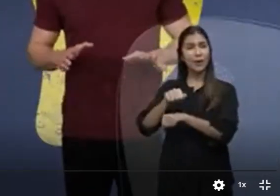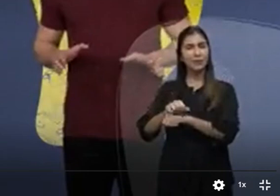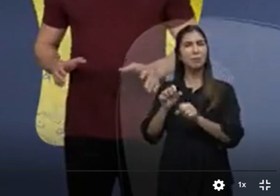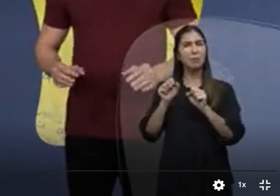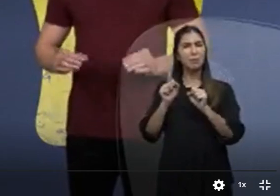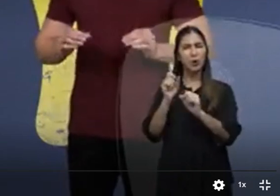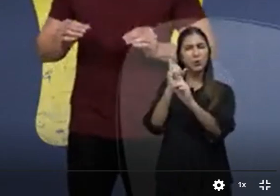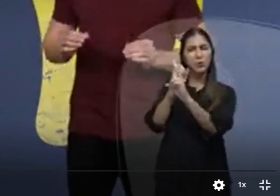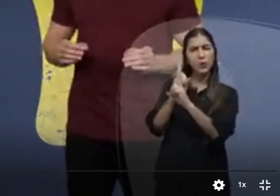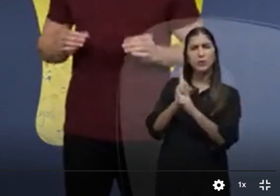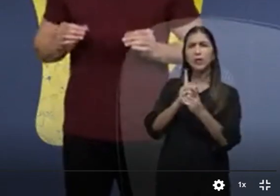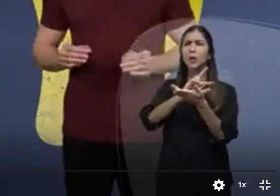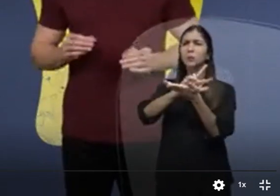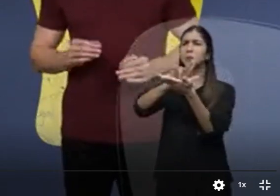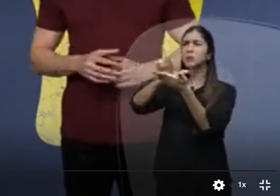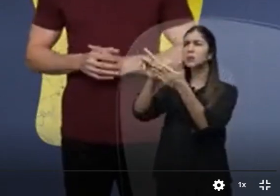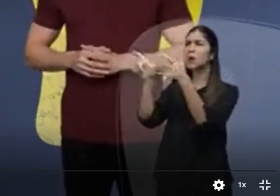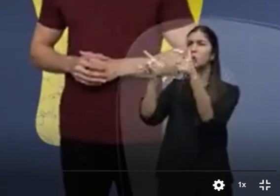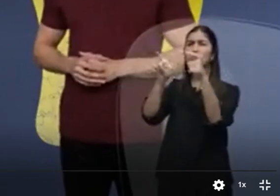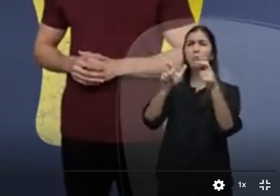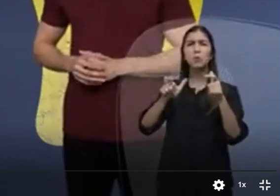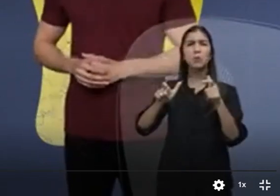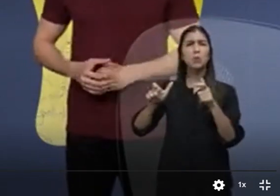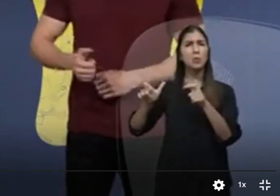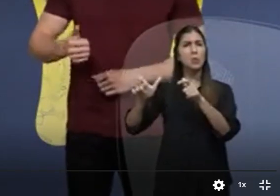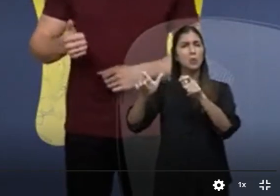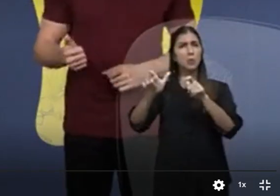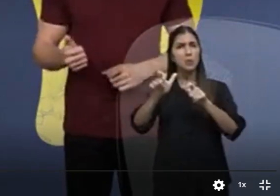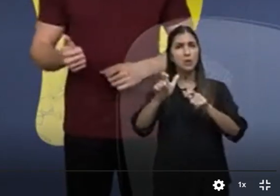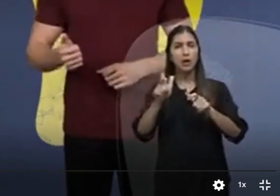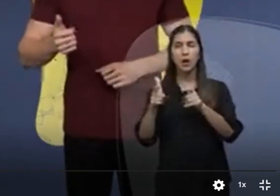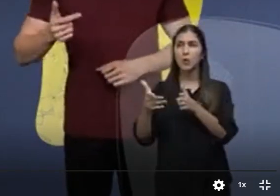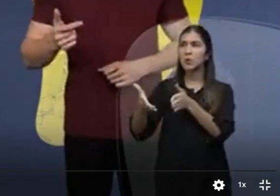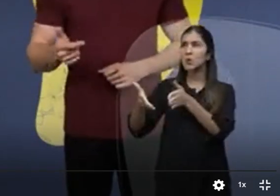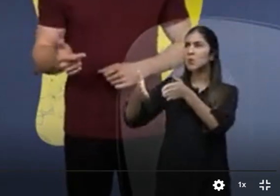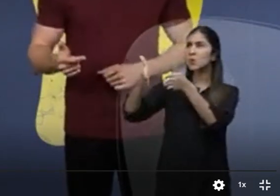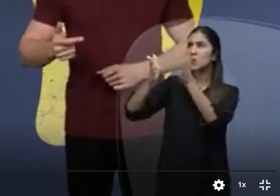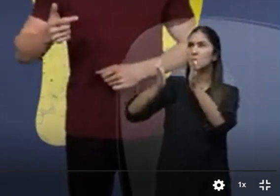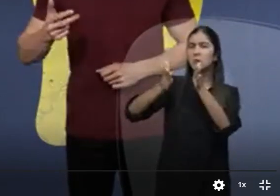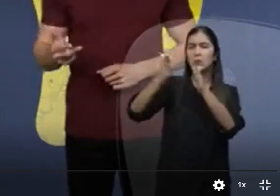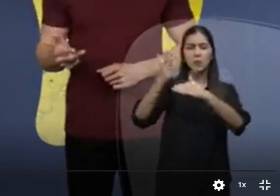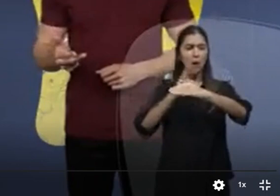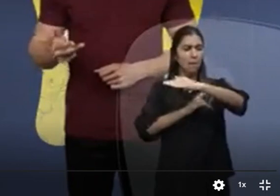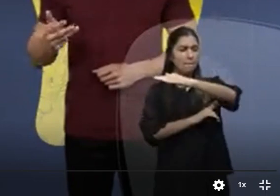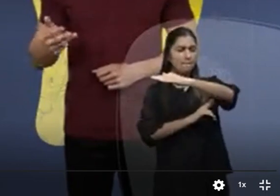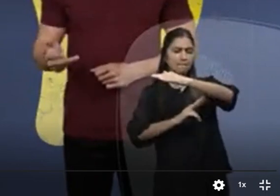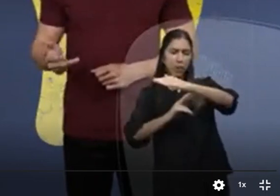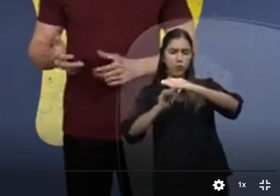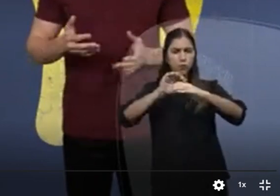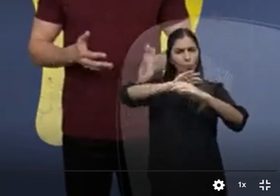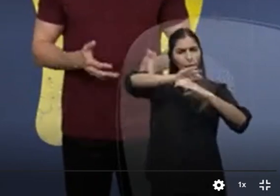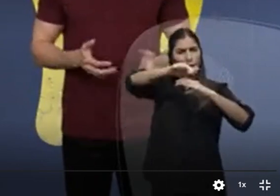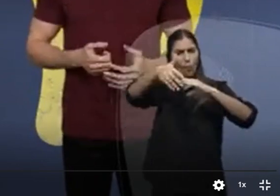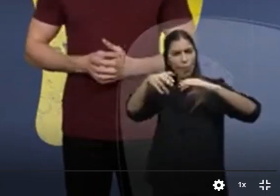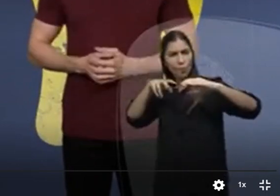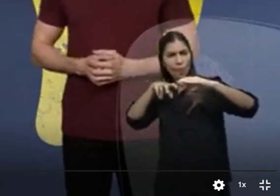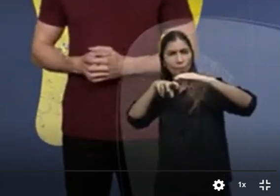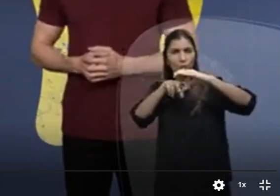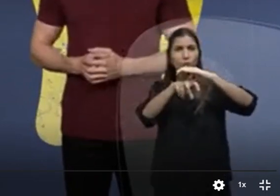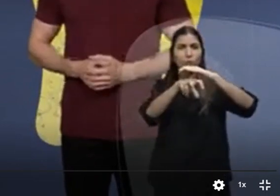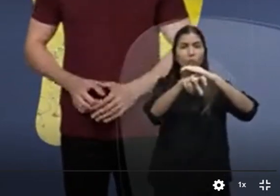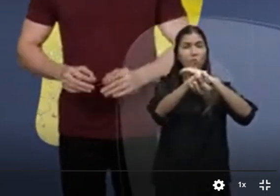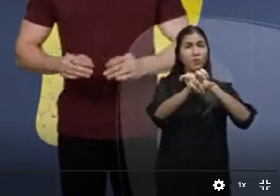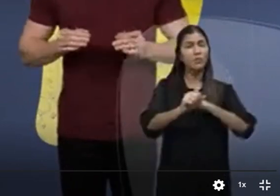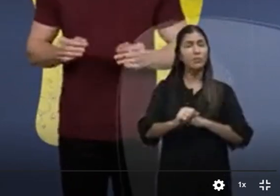Podemos encontrá-lo em diversos lugares ao nosso redor, como em edifícios, pontes, túneis, torres e pavimentos, por